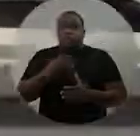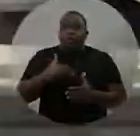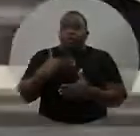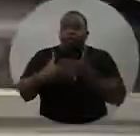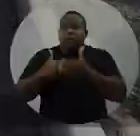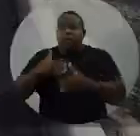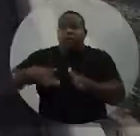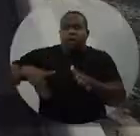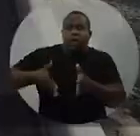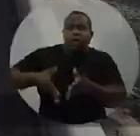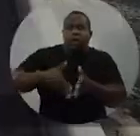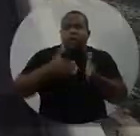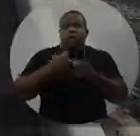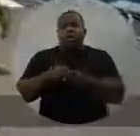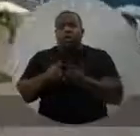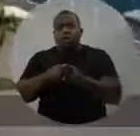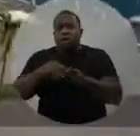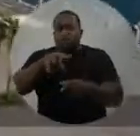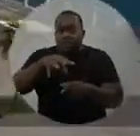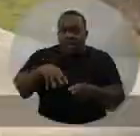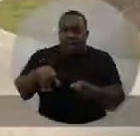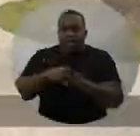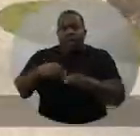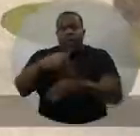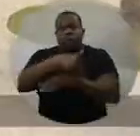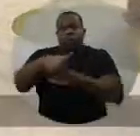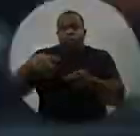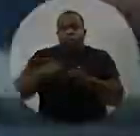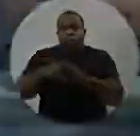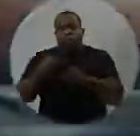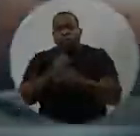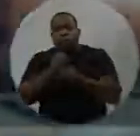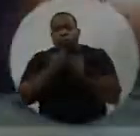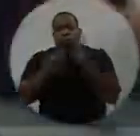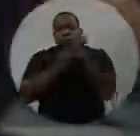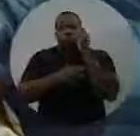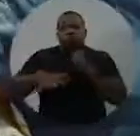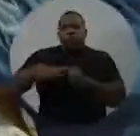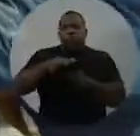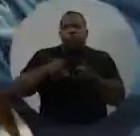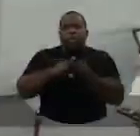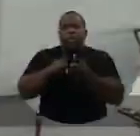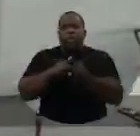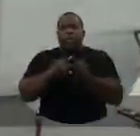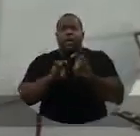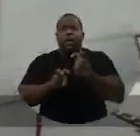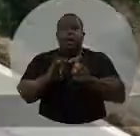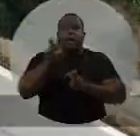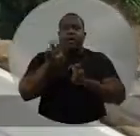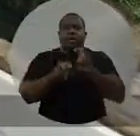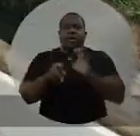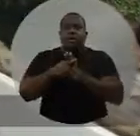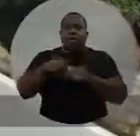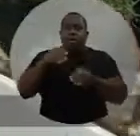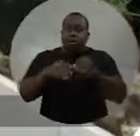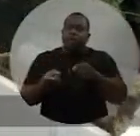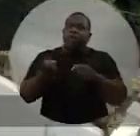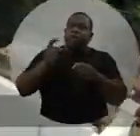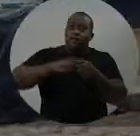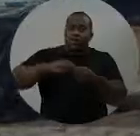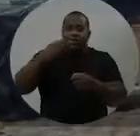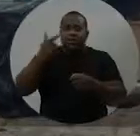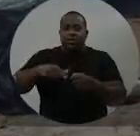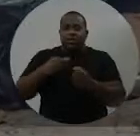orla, drenagem, requalificação de ruas, revitalização do centro histórico. O elevador do Taboão, por exemplo, vai voltar a